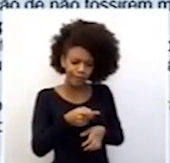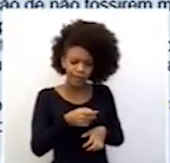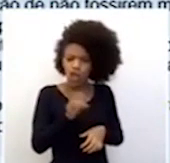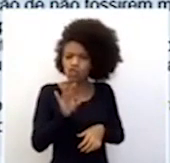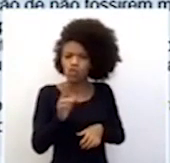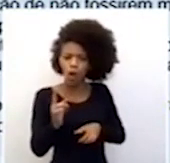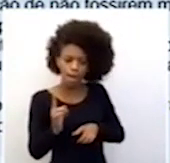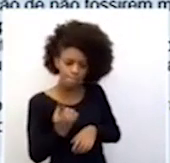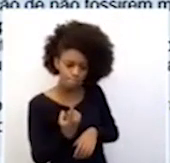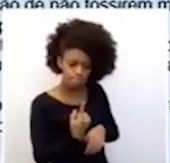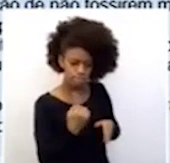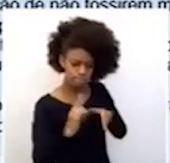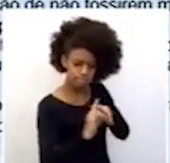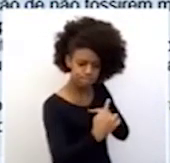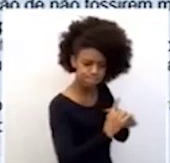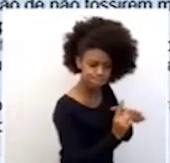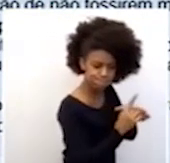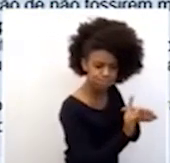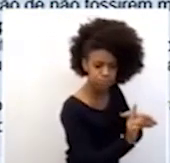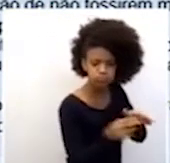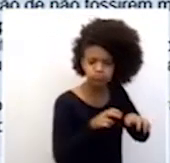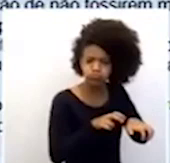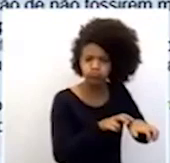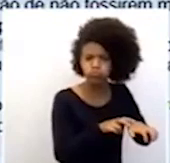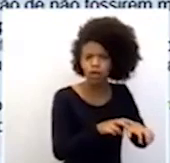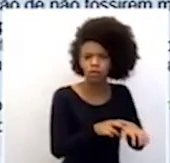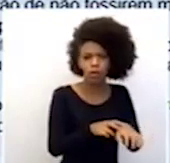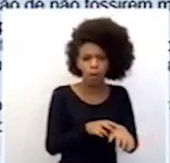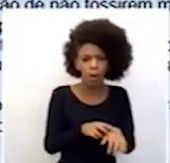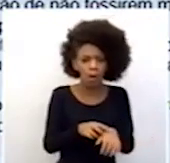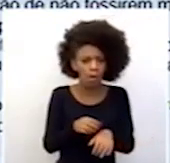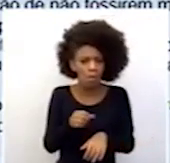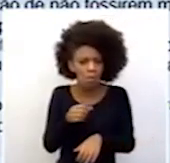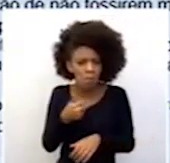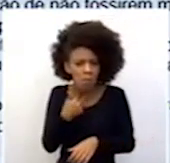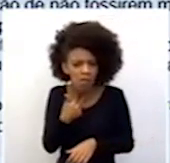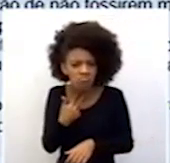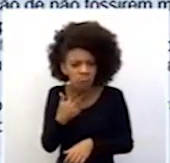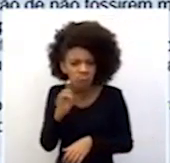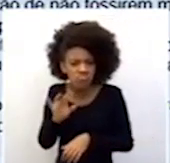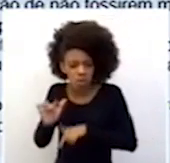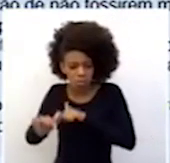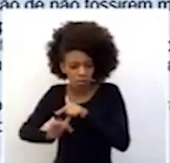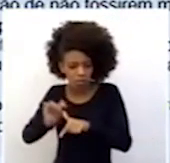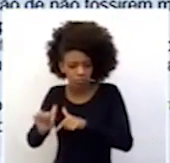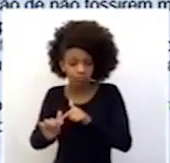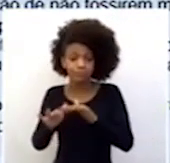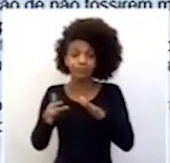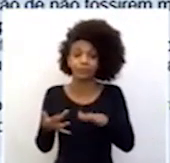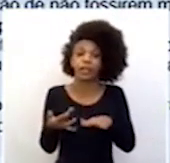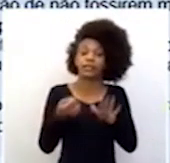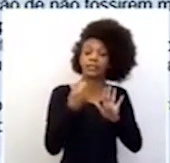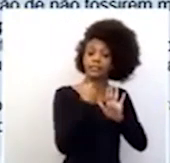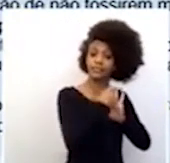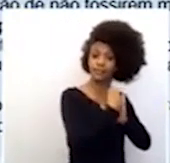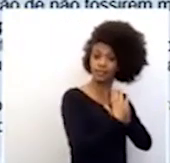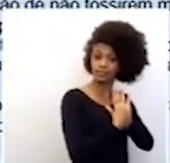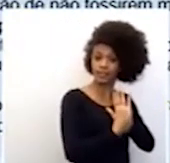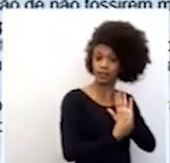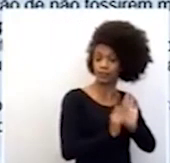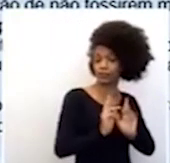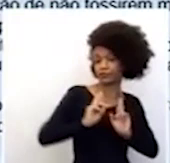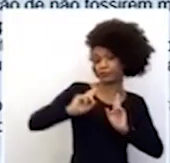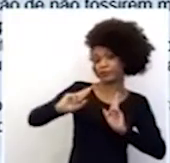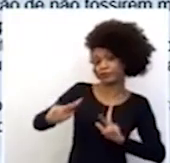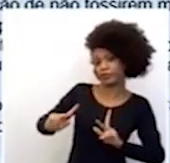passageiros. Não posso dar aqui mais do que alguns extratos do meu trabalho. Aí ele vai escrever